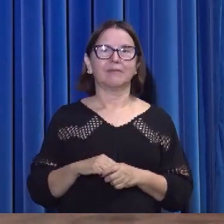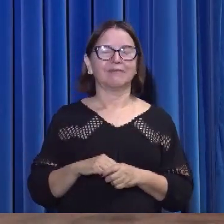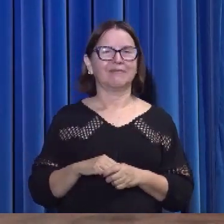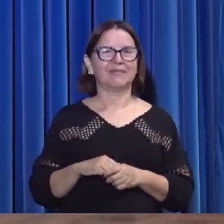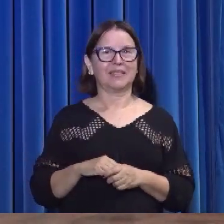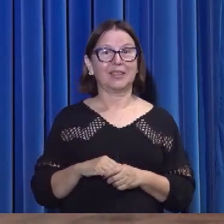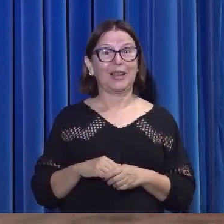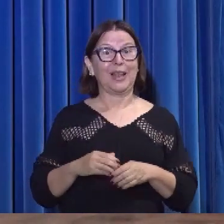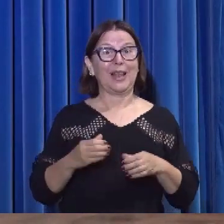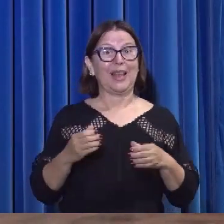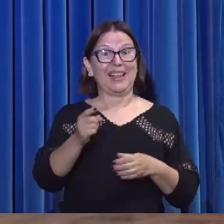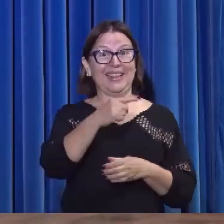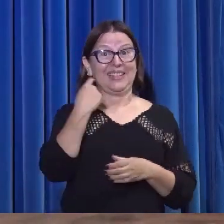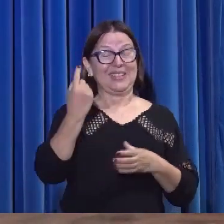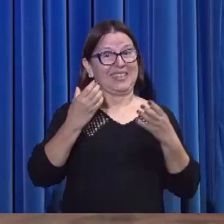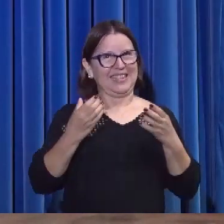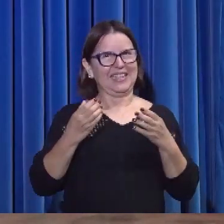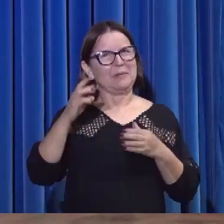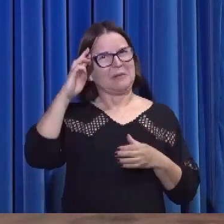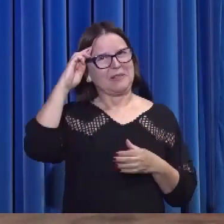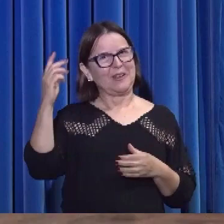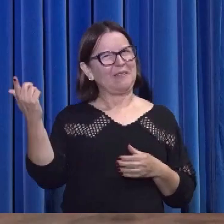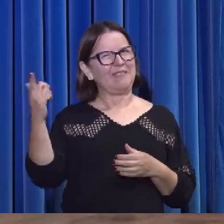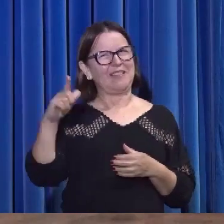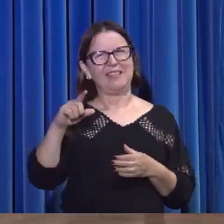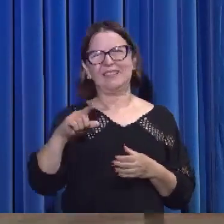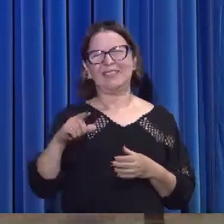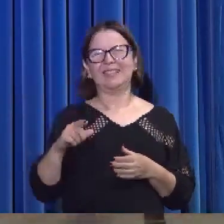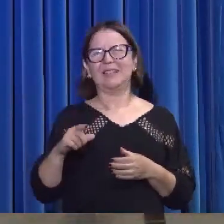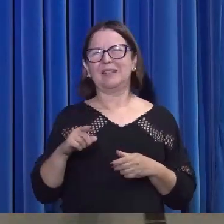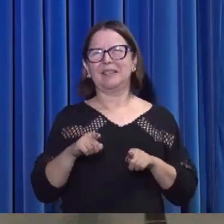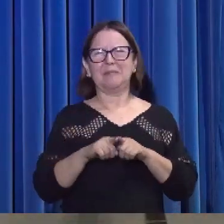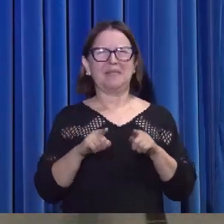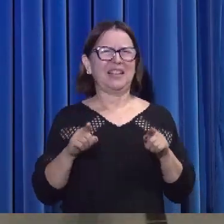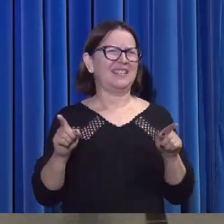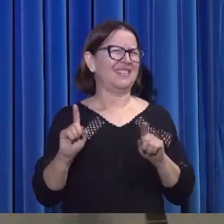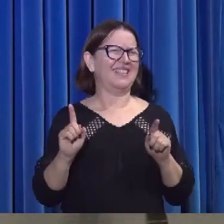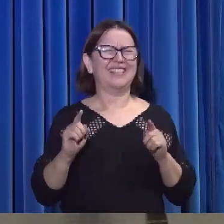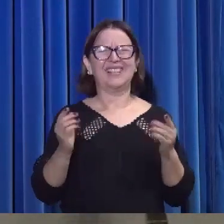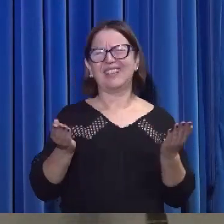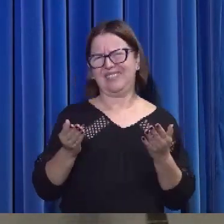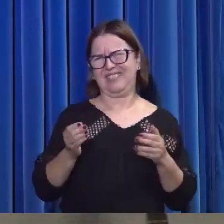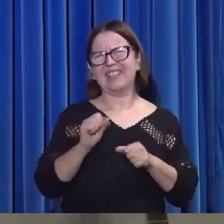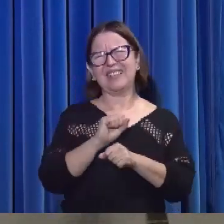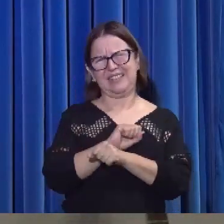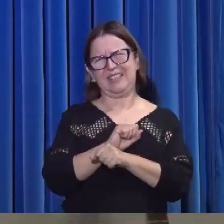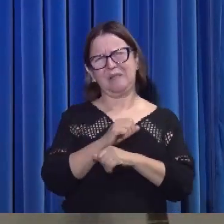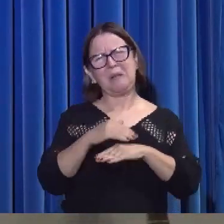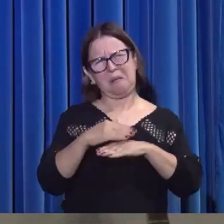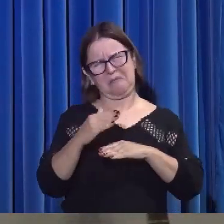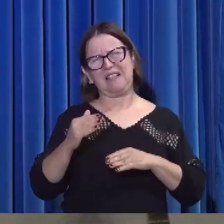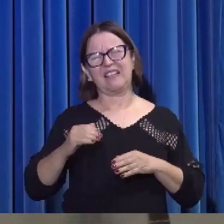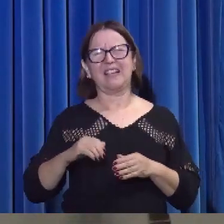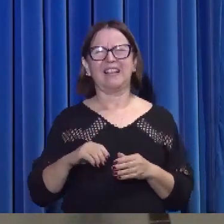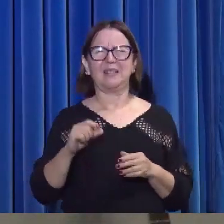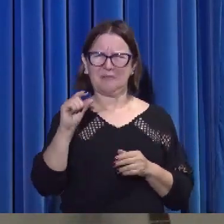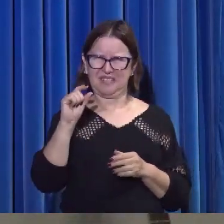A gente quer que o Senhor volte, mas... Agora a minha neta nasceu, espera mais um pouco. Deixa eu ver ela crescer um